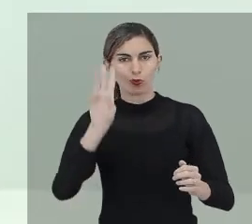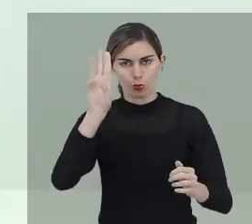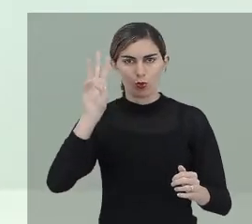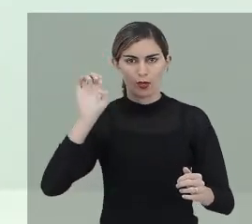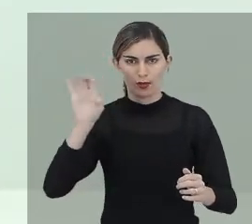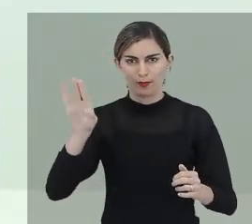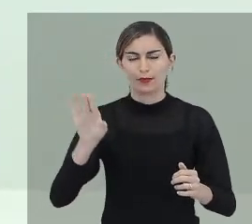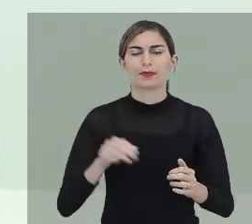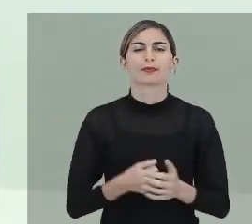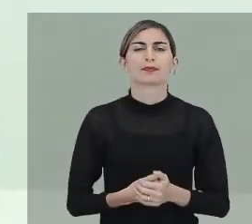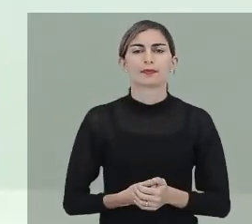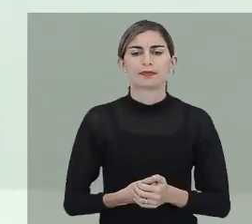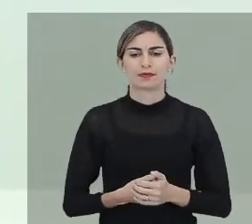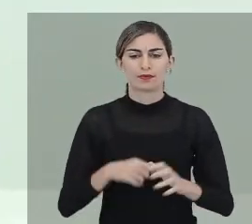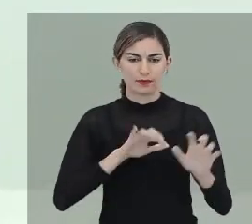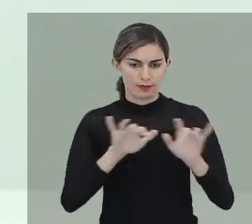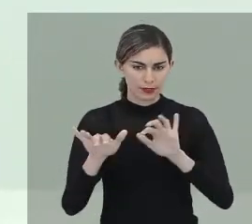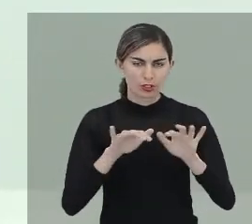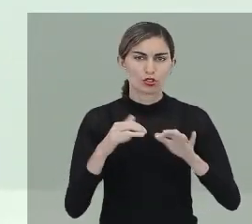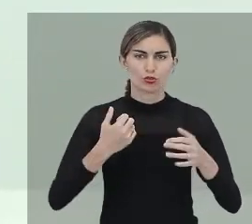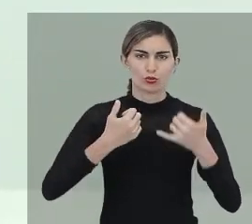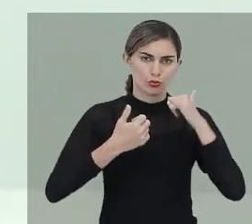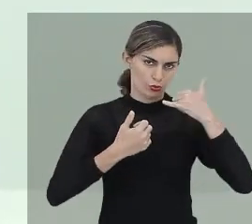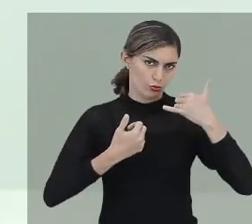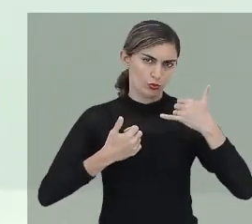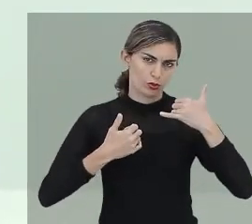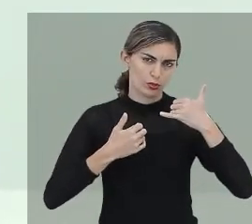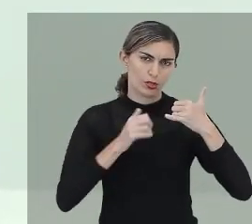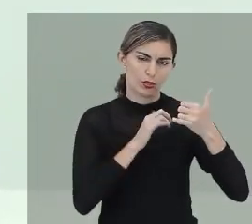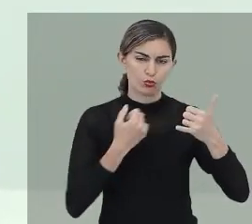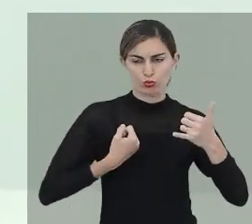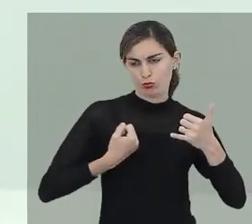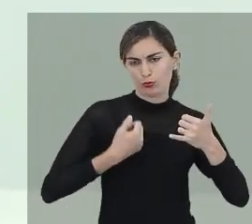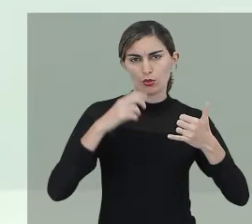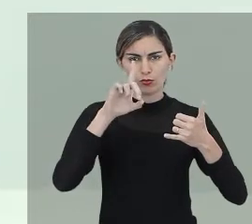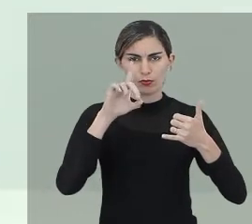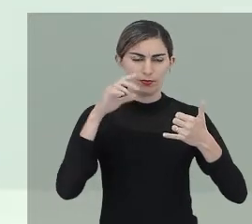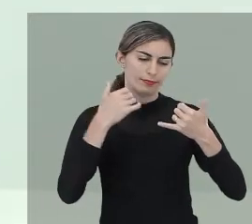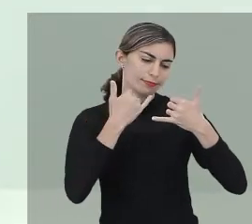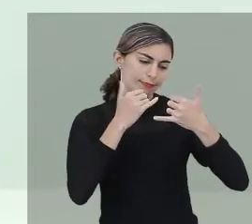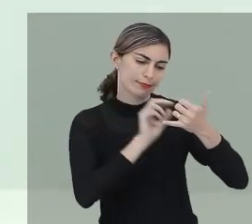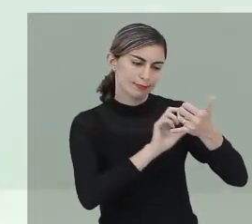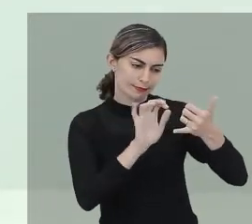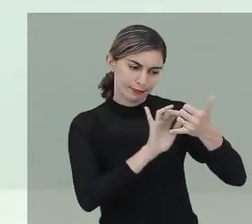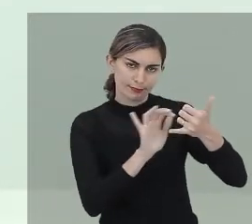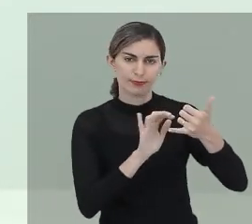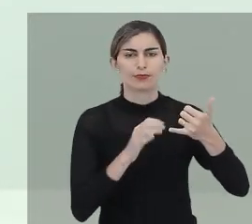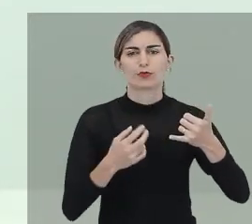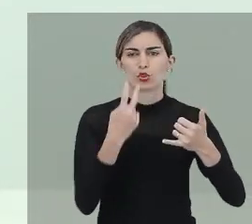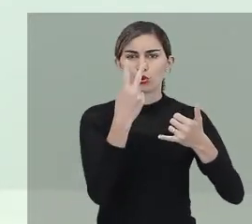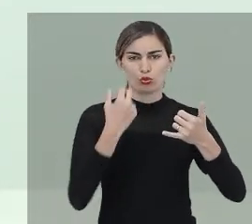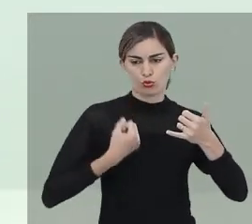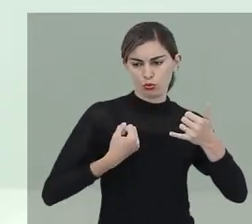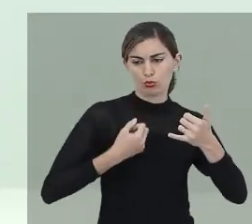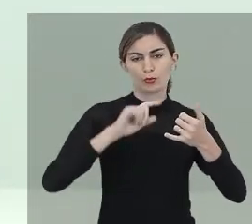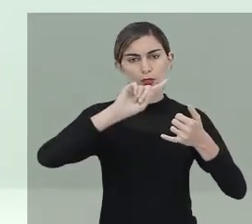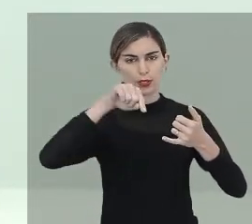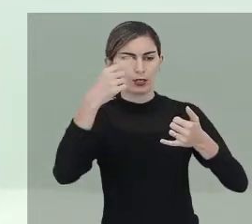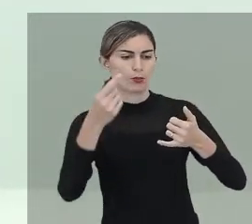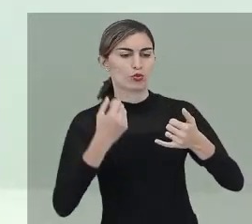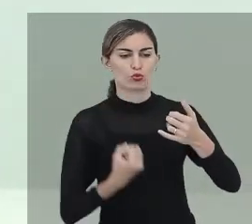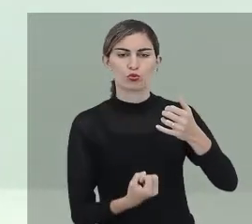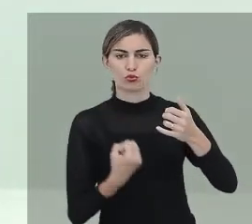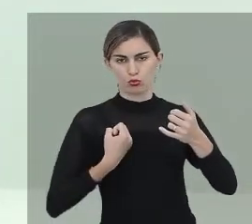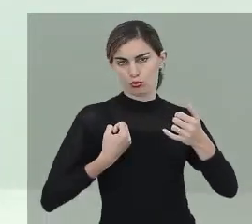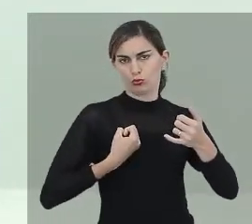E na hora de digitar um telefone, você tem que colocar esse tel, 2 pontos e o número do telefone, certo? Então, você vai